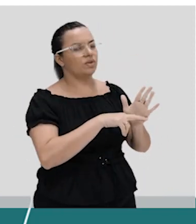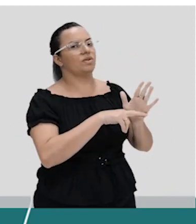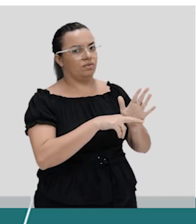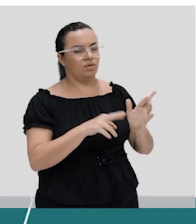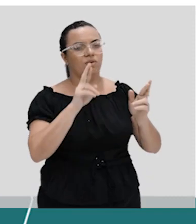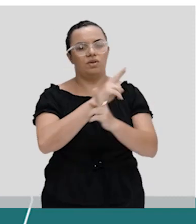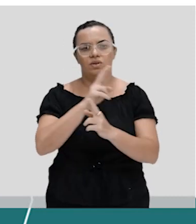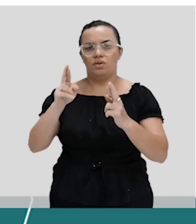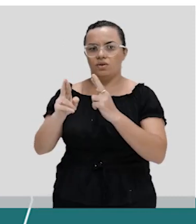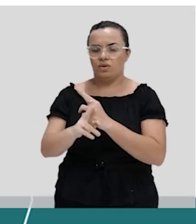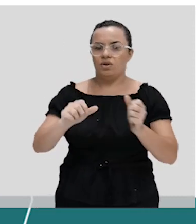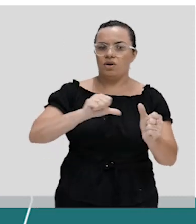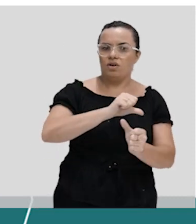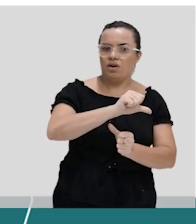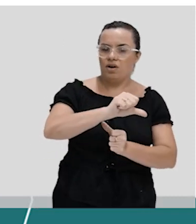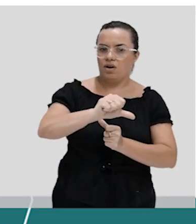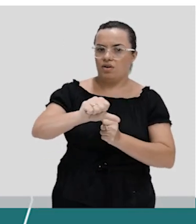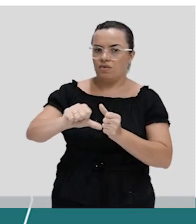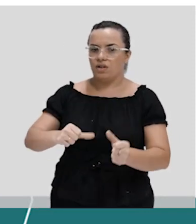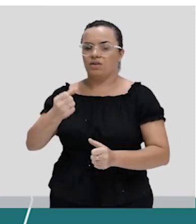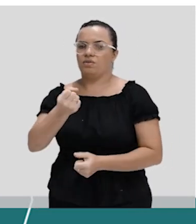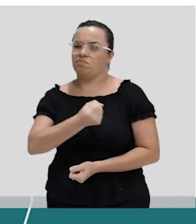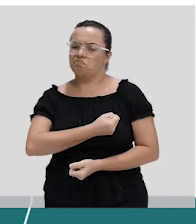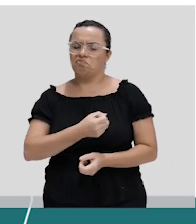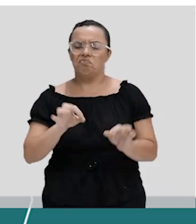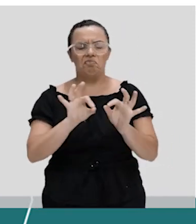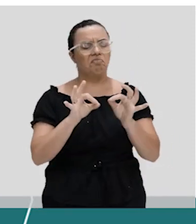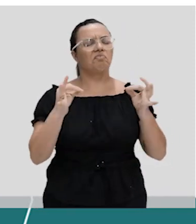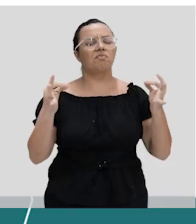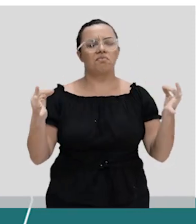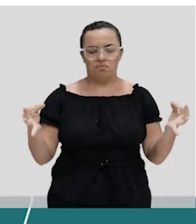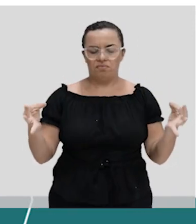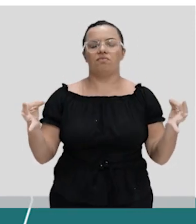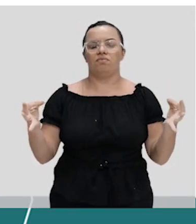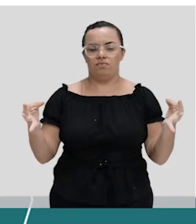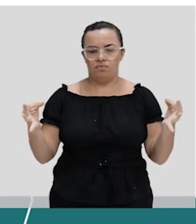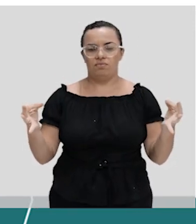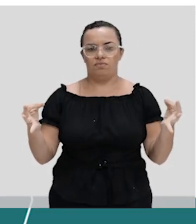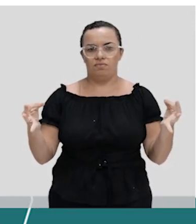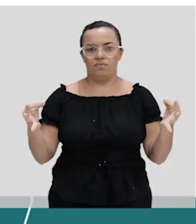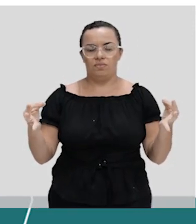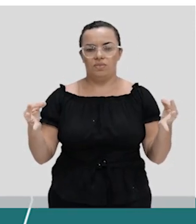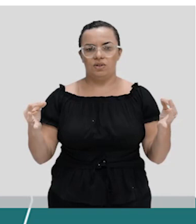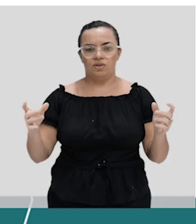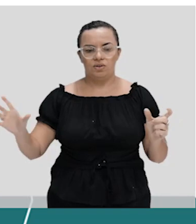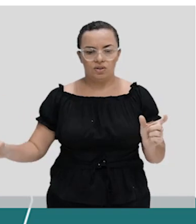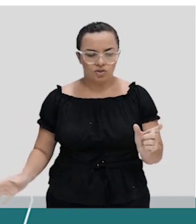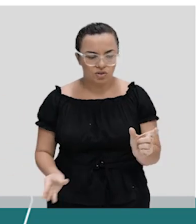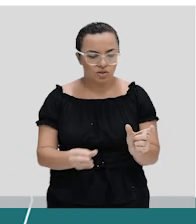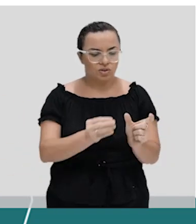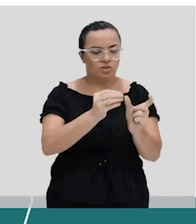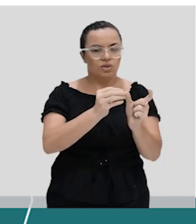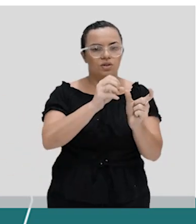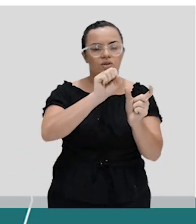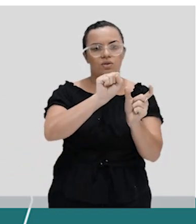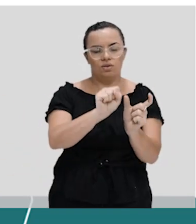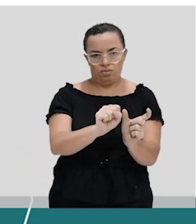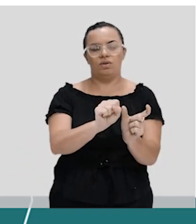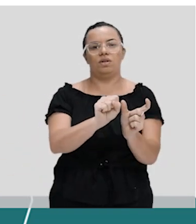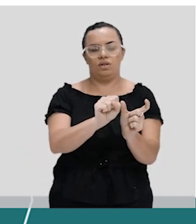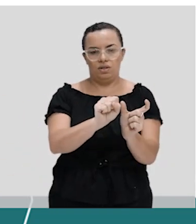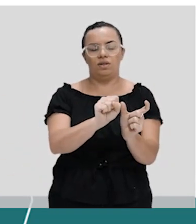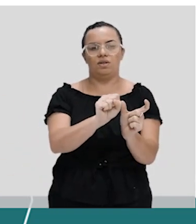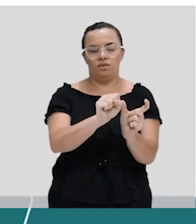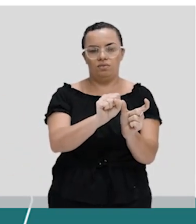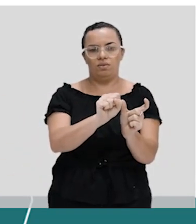à flexão de número, essa é a mais simples, né? Que é quando nós acrescentamos o S para marcar esse plural,